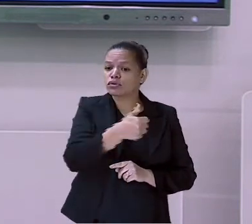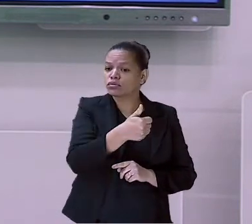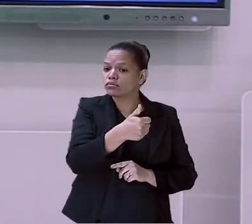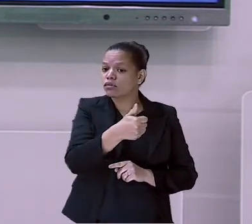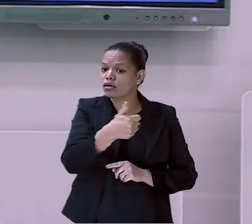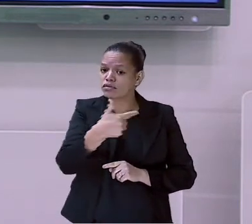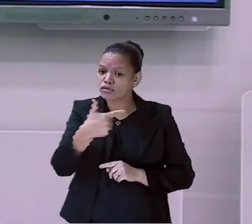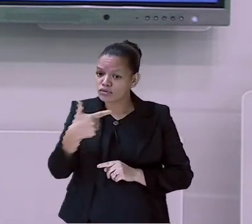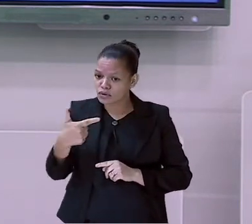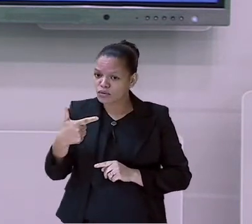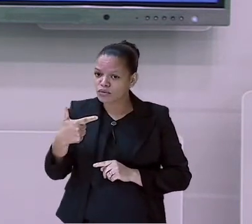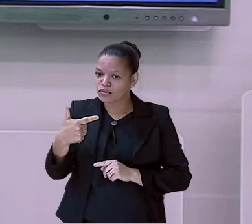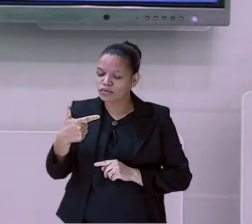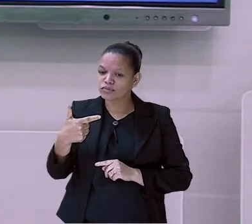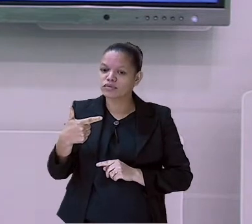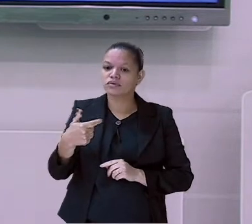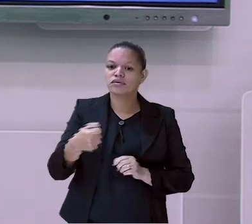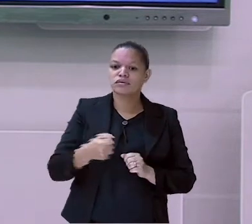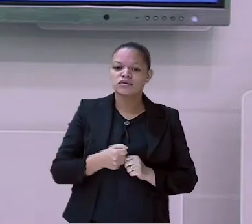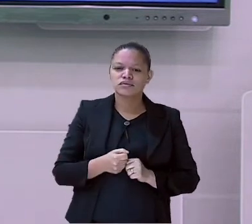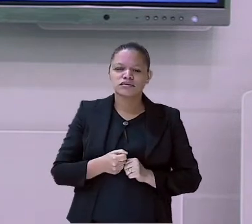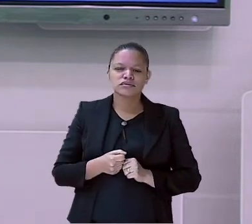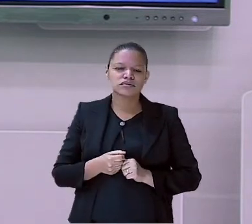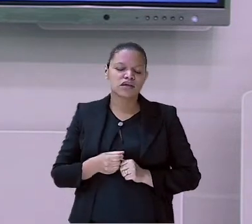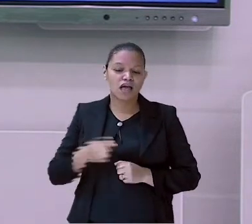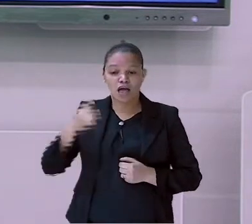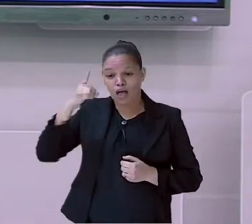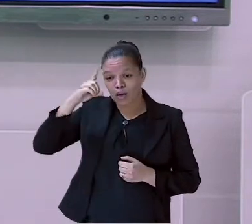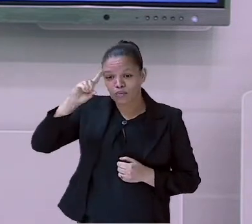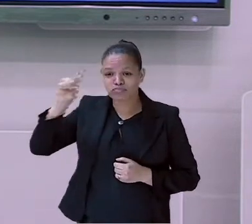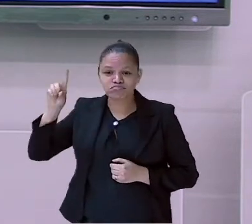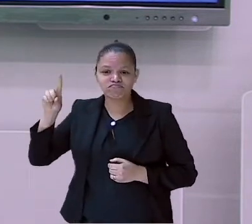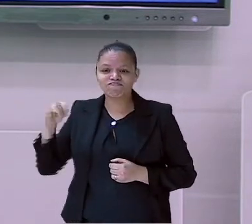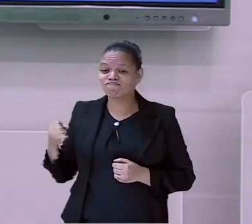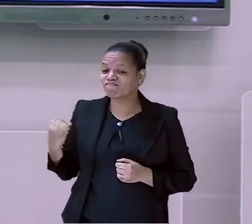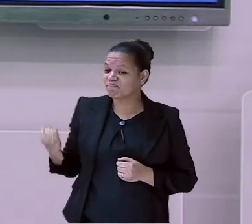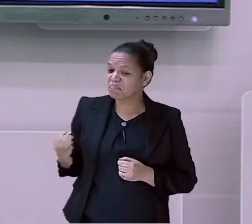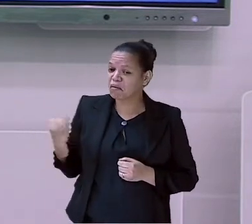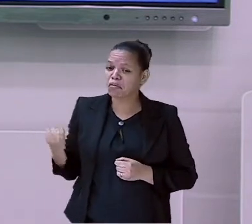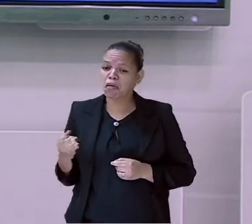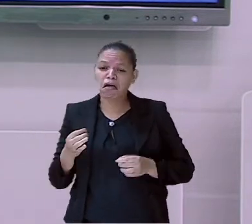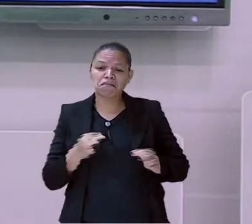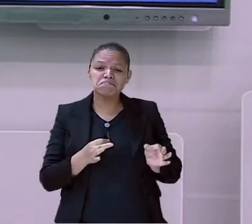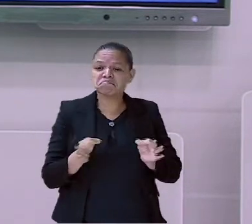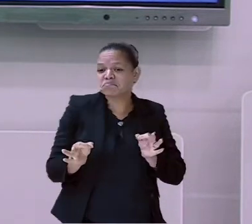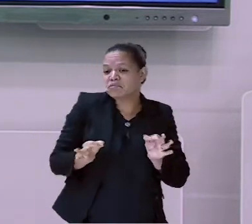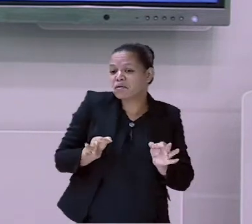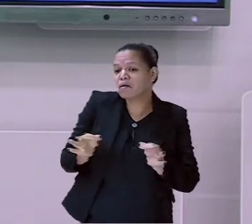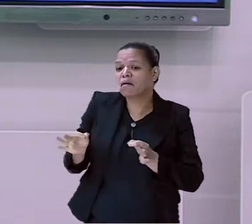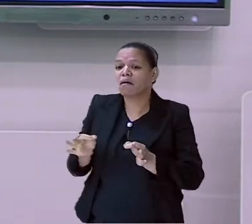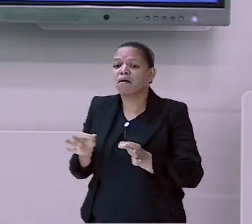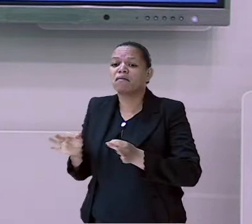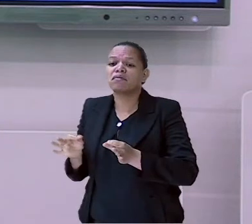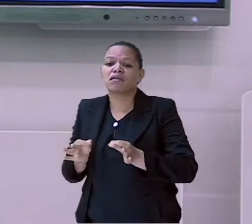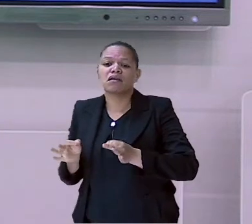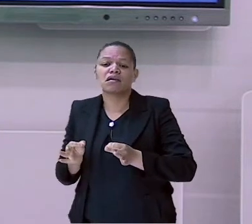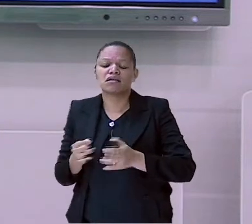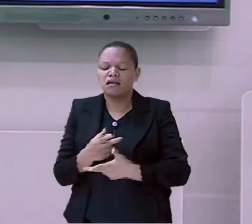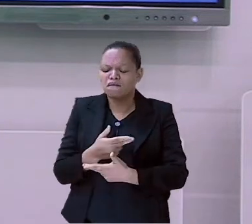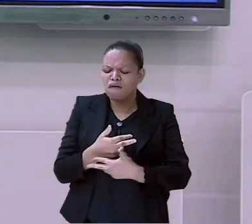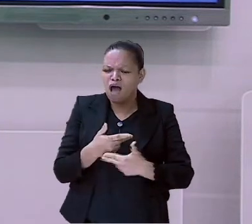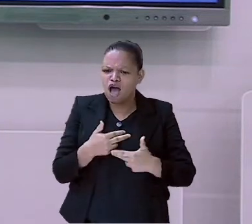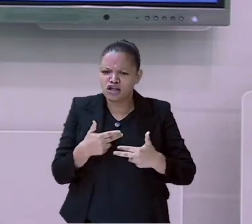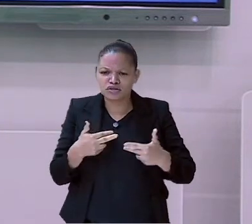né, onde a gente fica programando as coisas, não é isso? Então, nós temos logo depois do dia